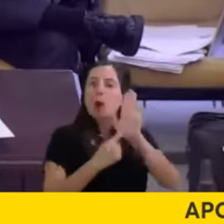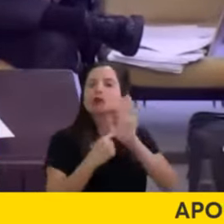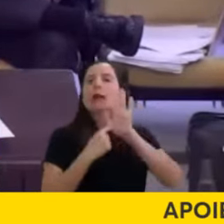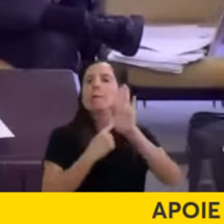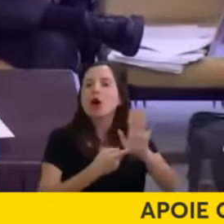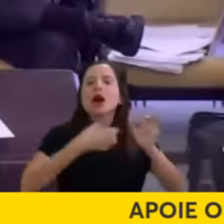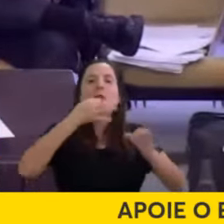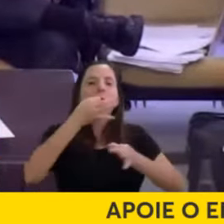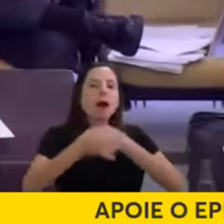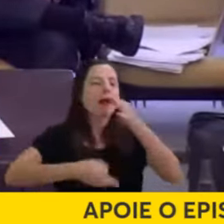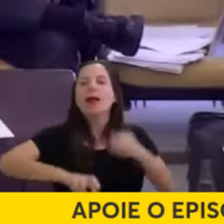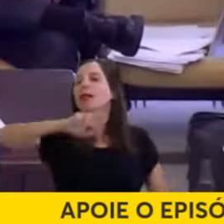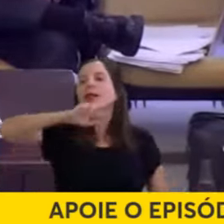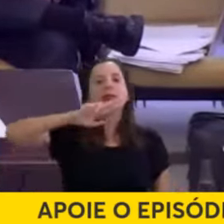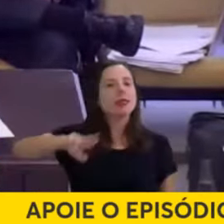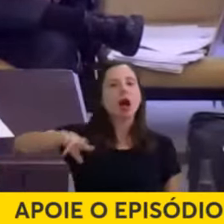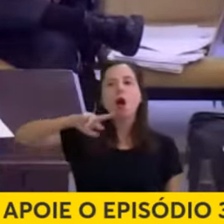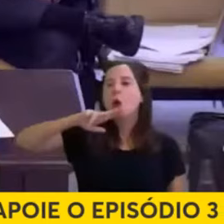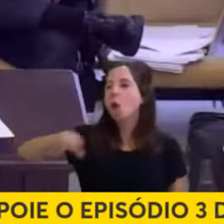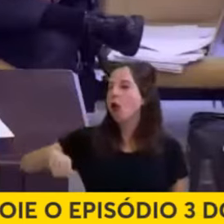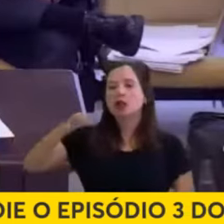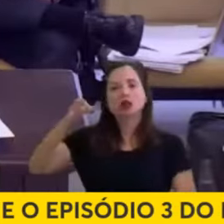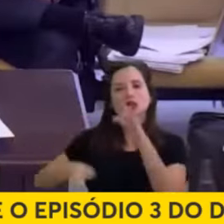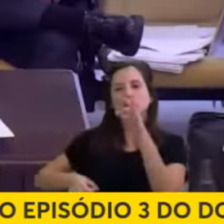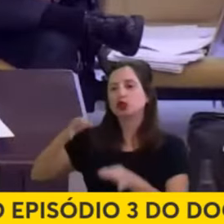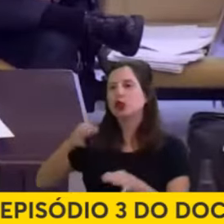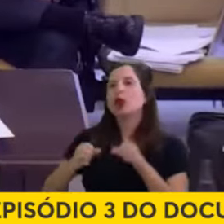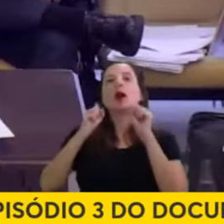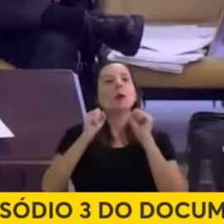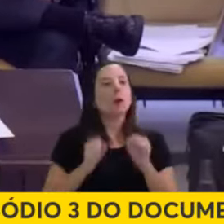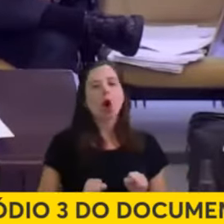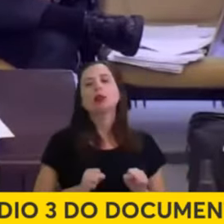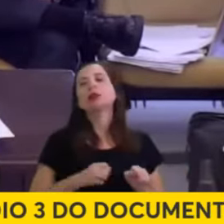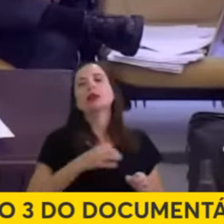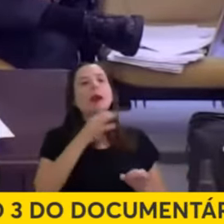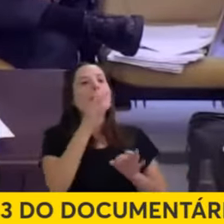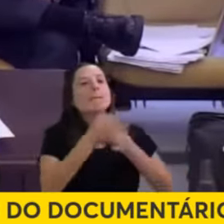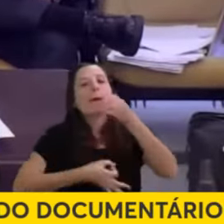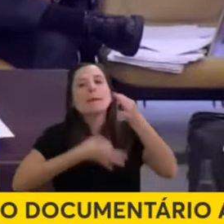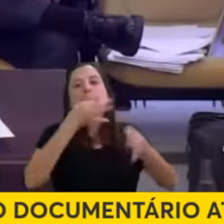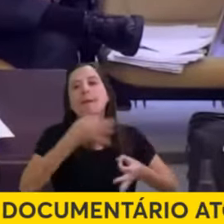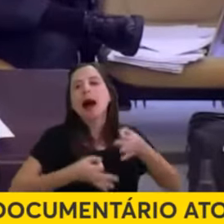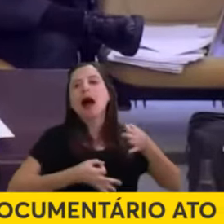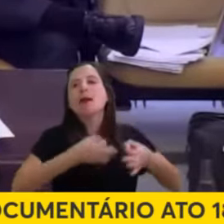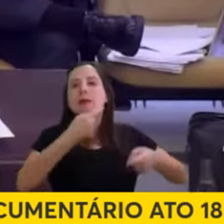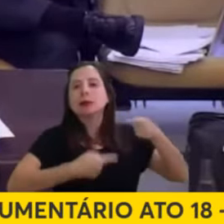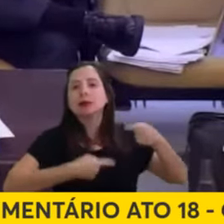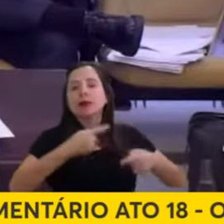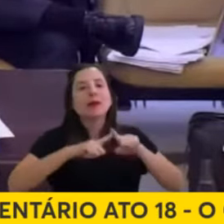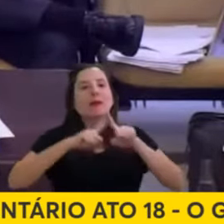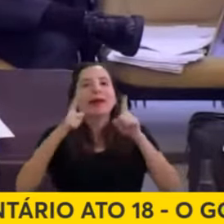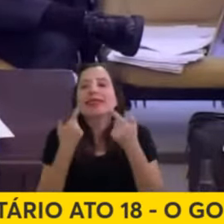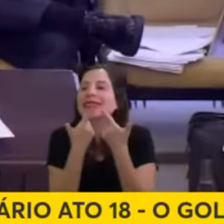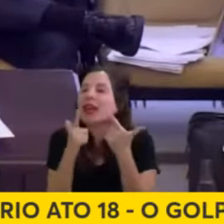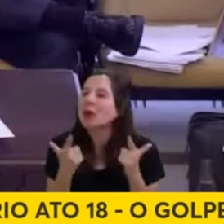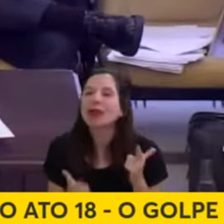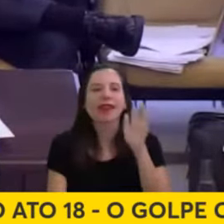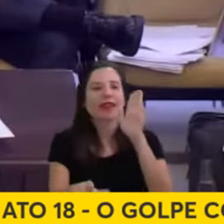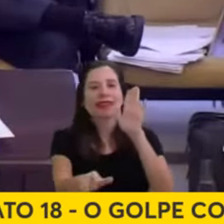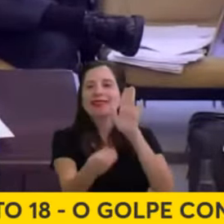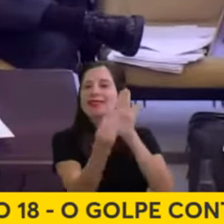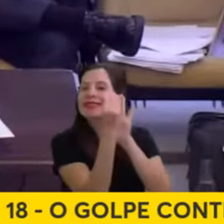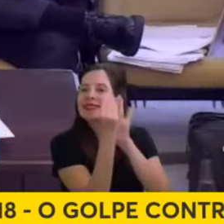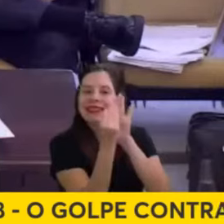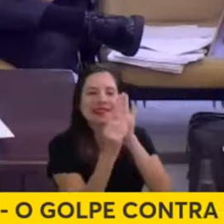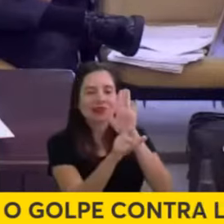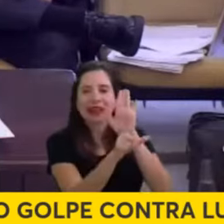jurídicos podem ser argumentos políticos podem ser argumentos retóricos mas que não tem afiliação na prova dos Autos nem na lei e nem na jurisprudência